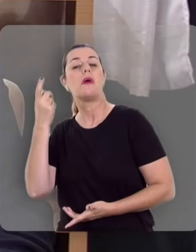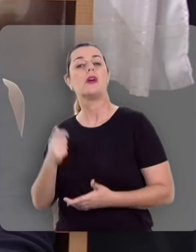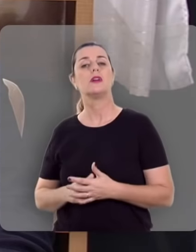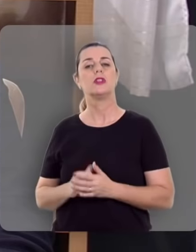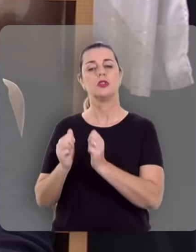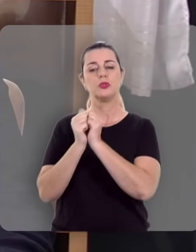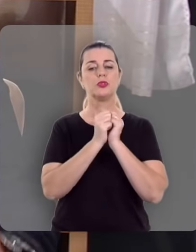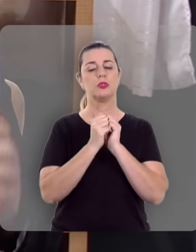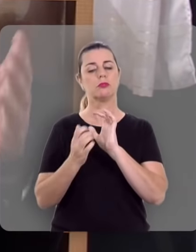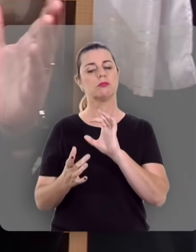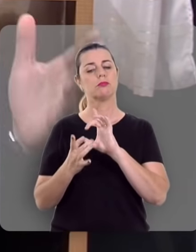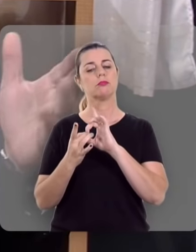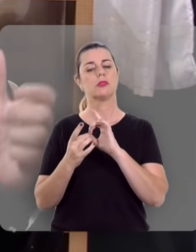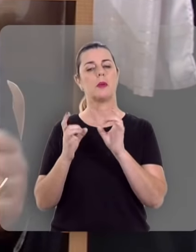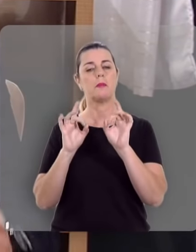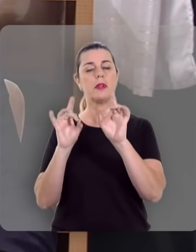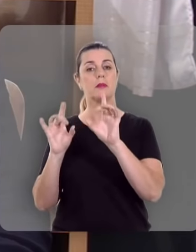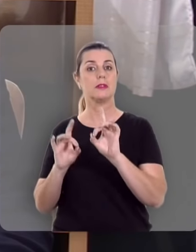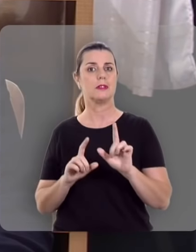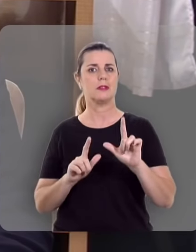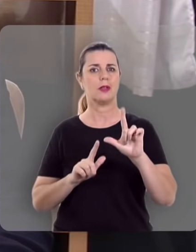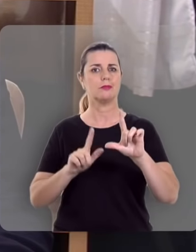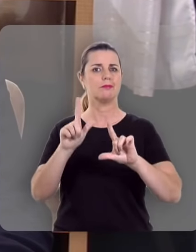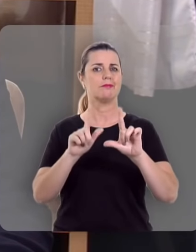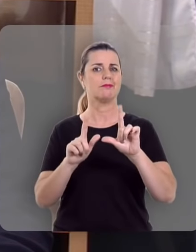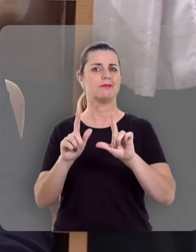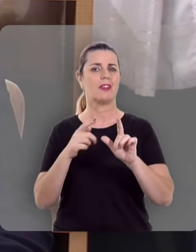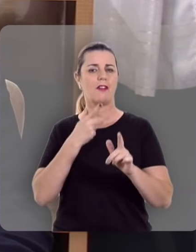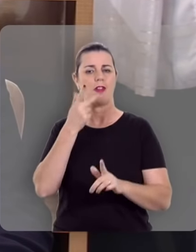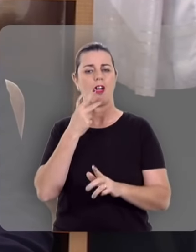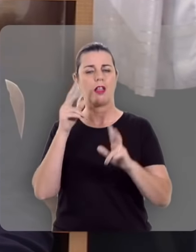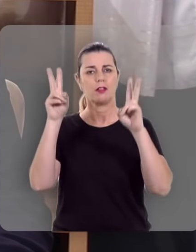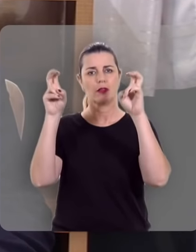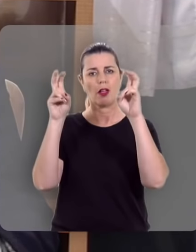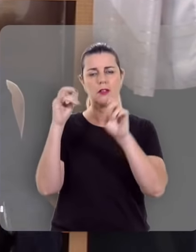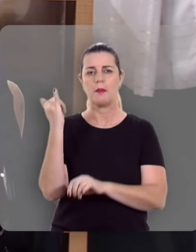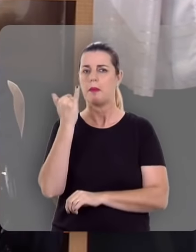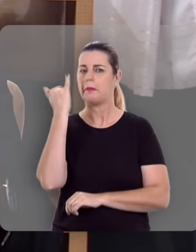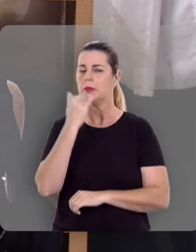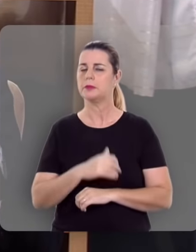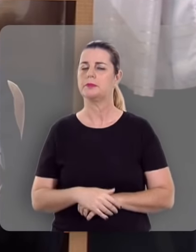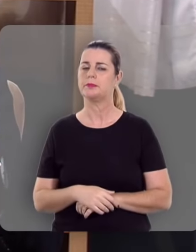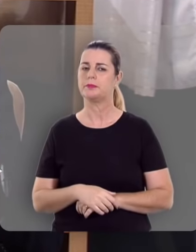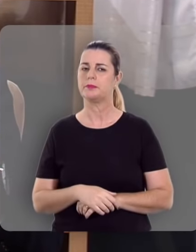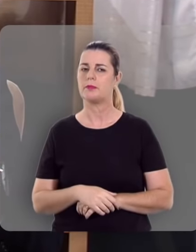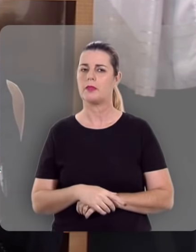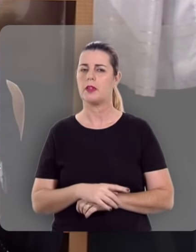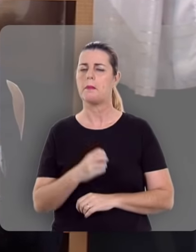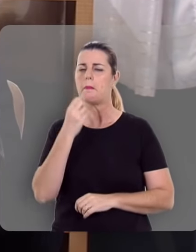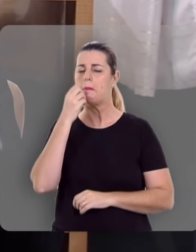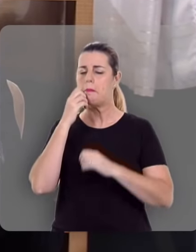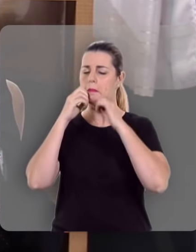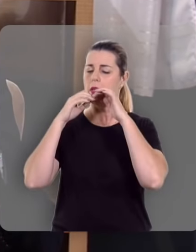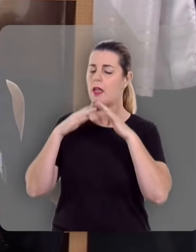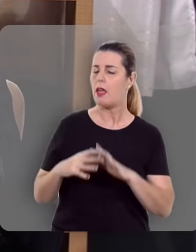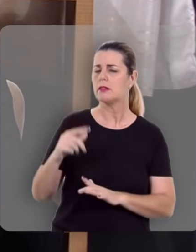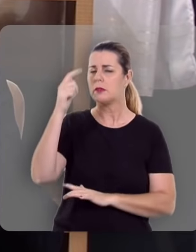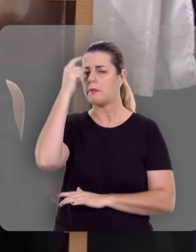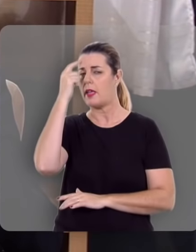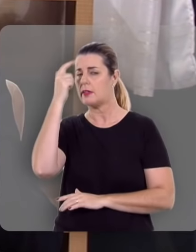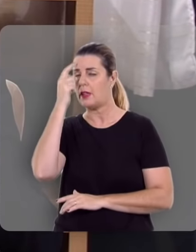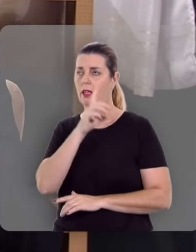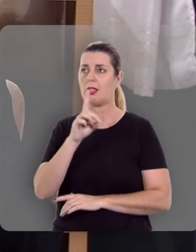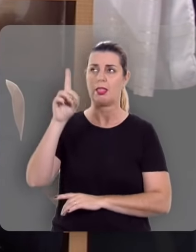tão especial e tratando sobre um tema tão importante. Que bênção é pensar que Deus não